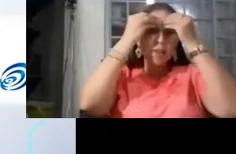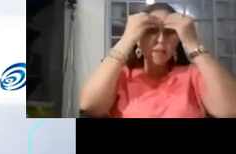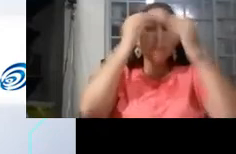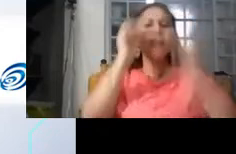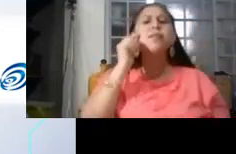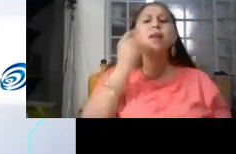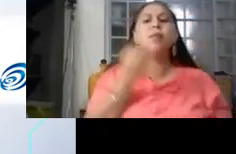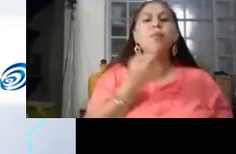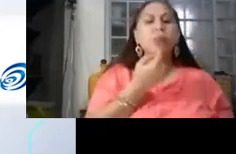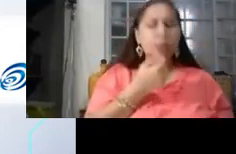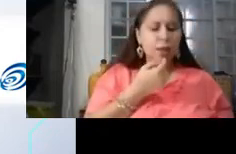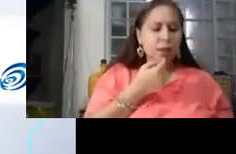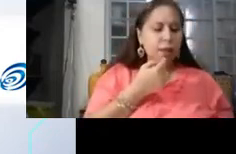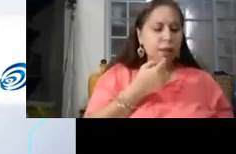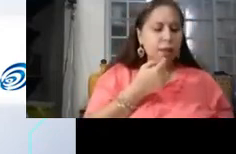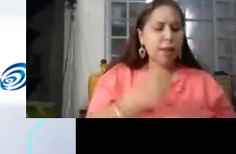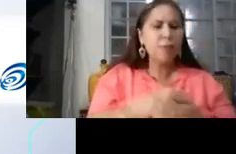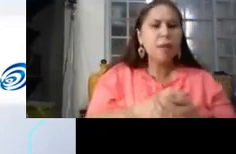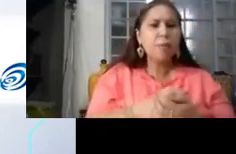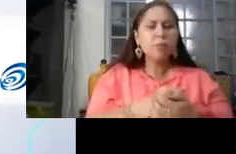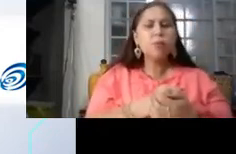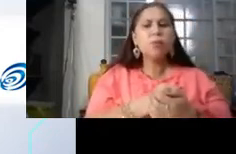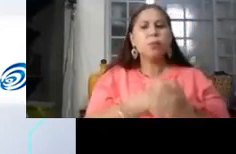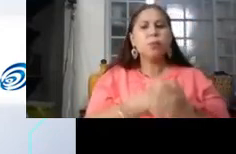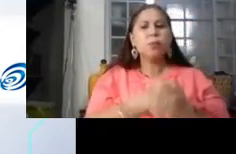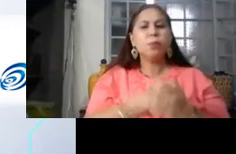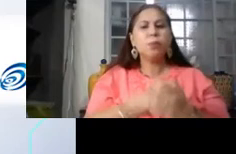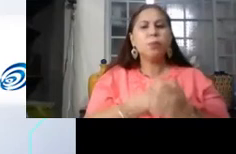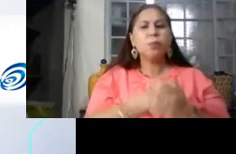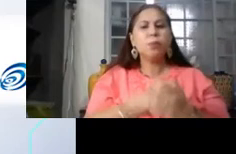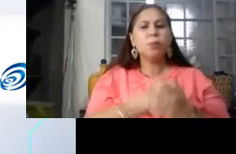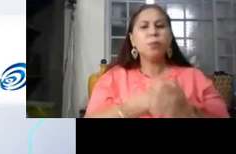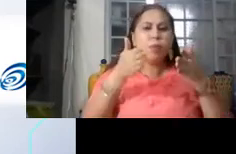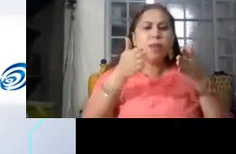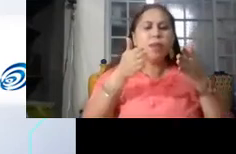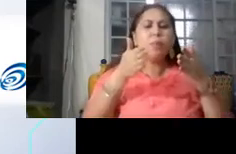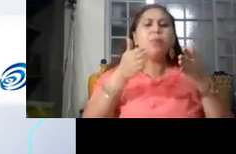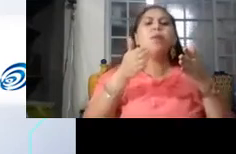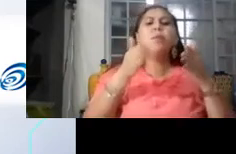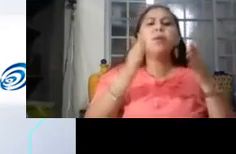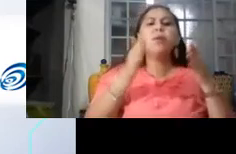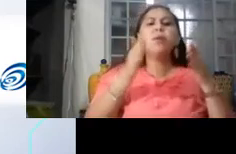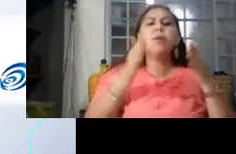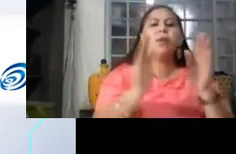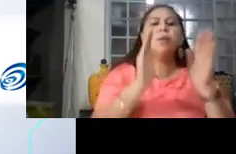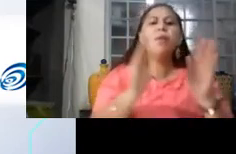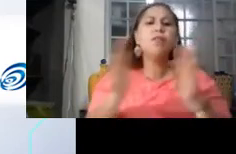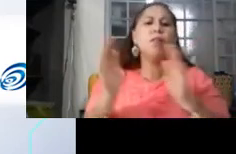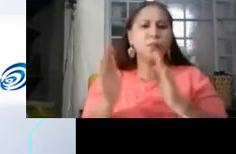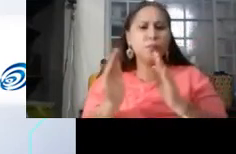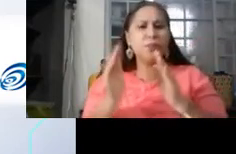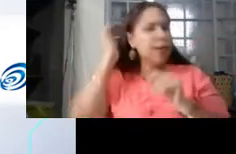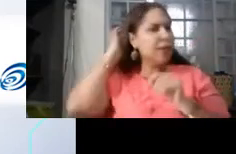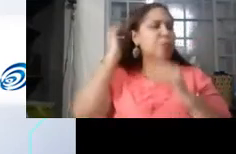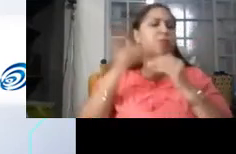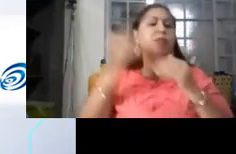dá a compreensão para o surdo. Então, o surdo ele se comunica por tópico e por foco,